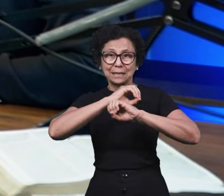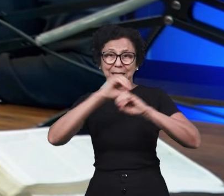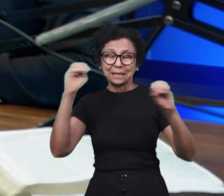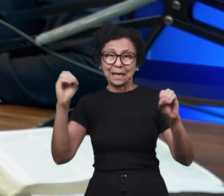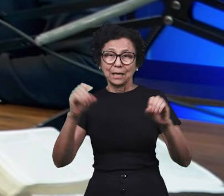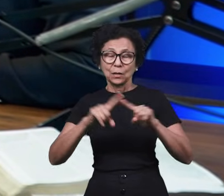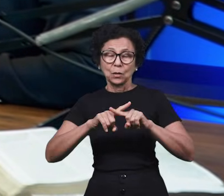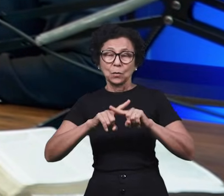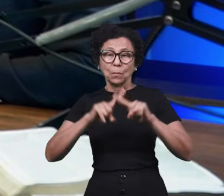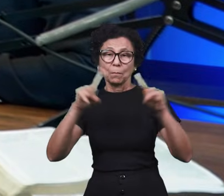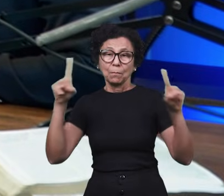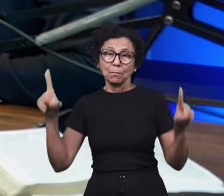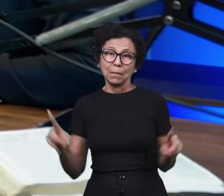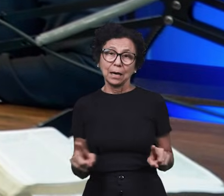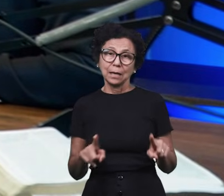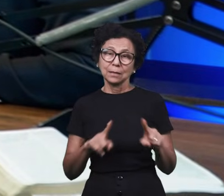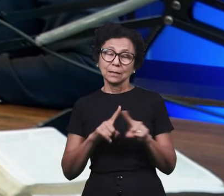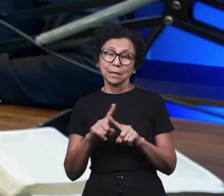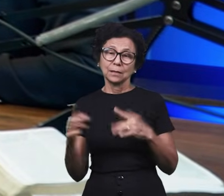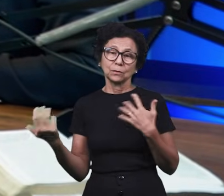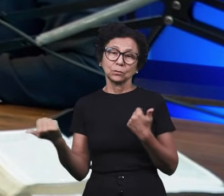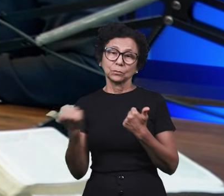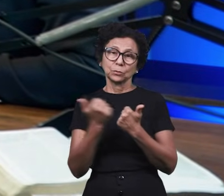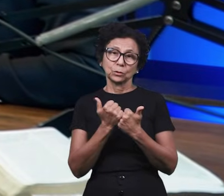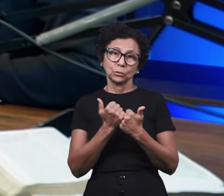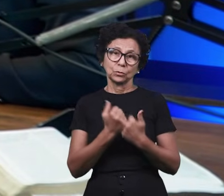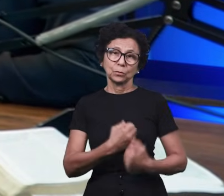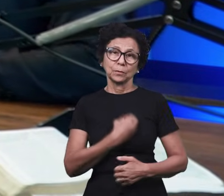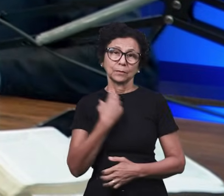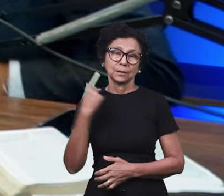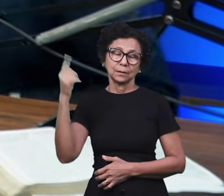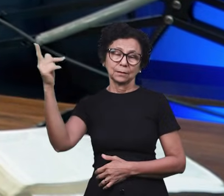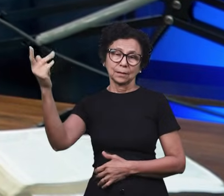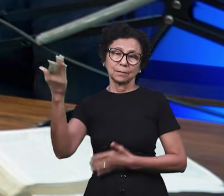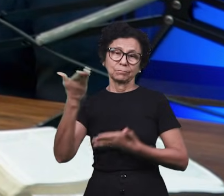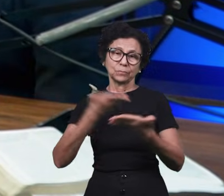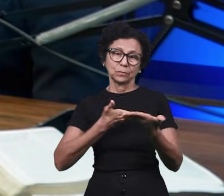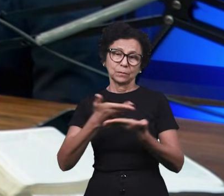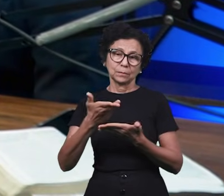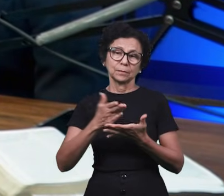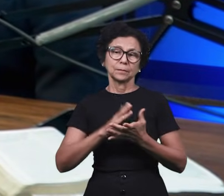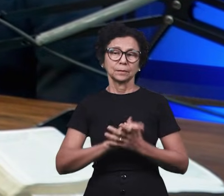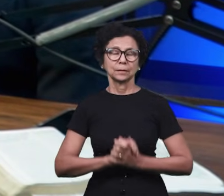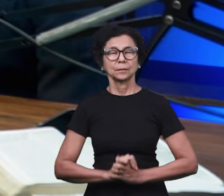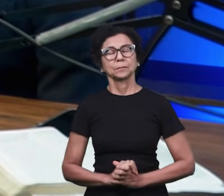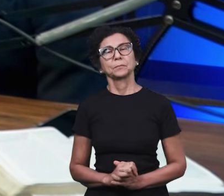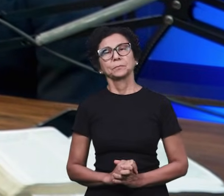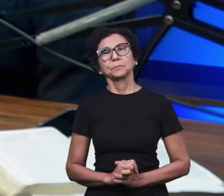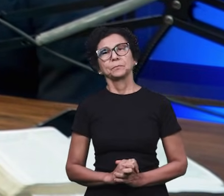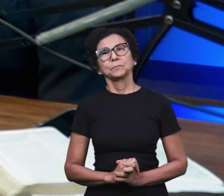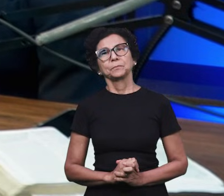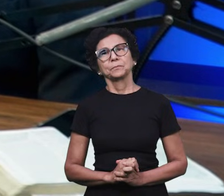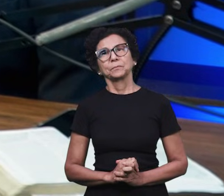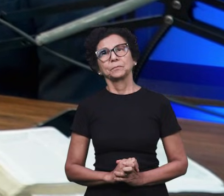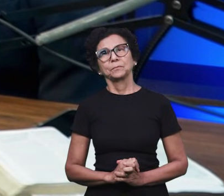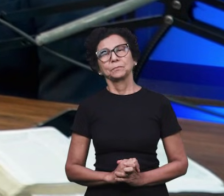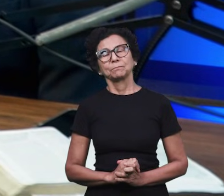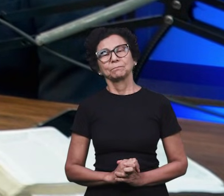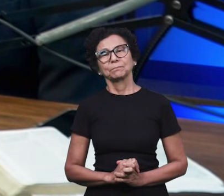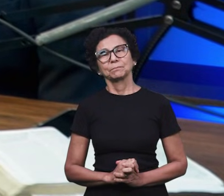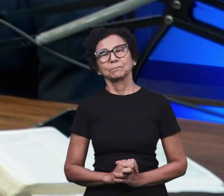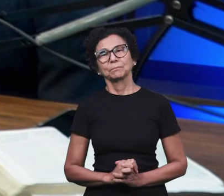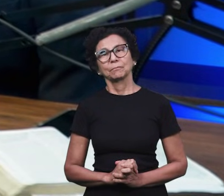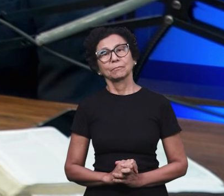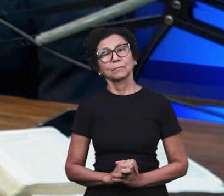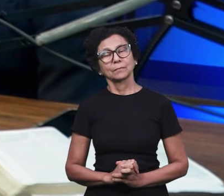maldito para nos dar a vida eterna. Glória a Deus. Então essa é a grande vitória nossa, é que nós tivemos um